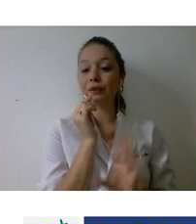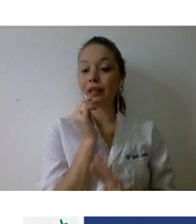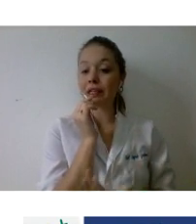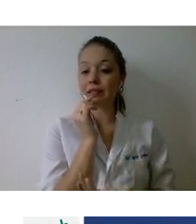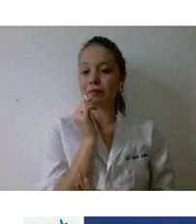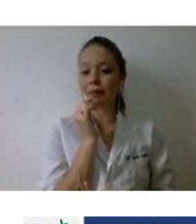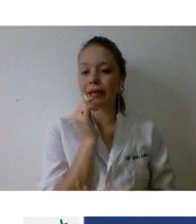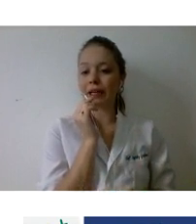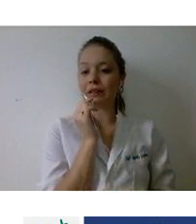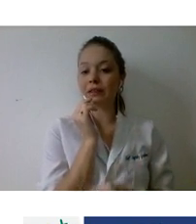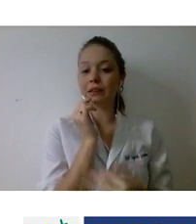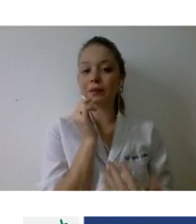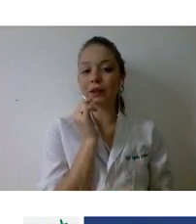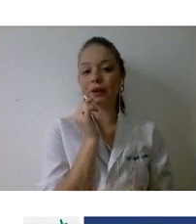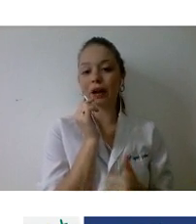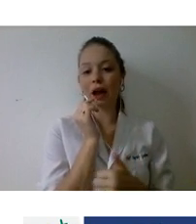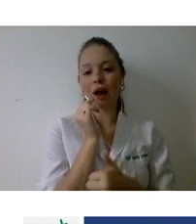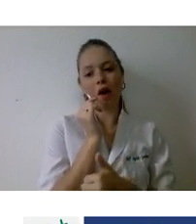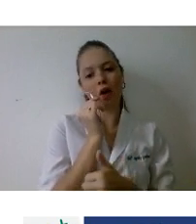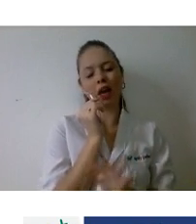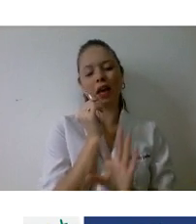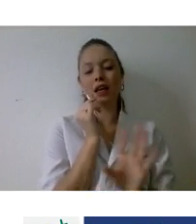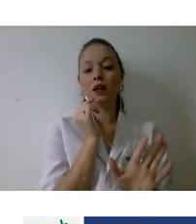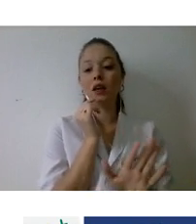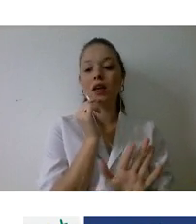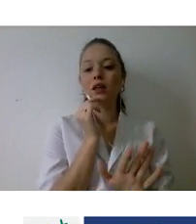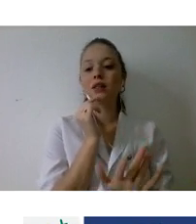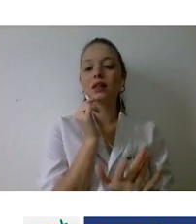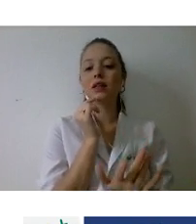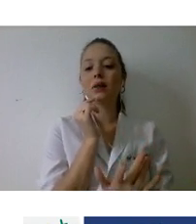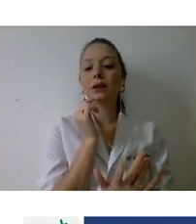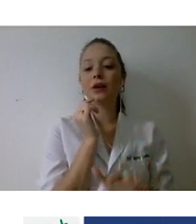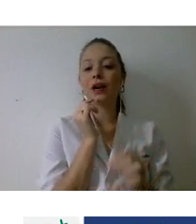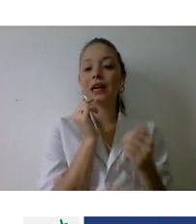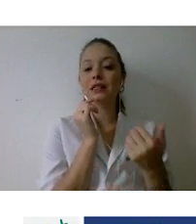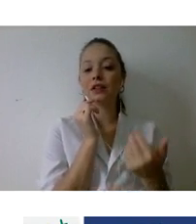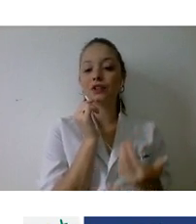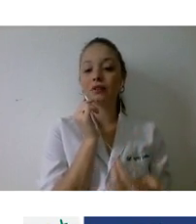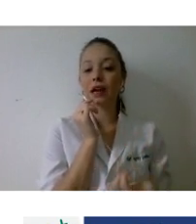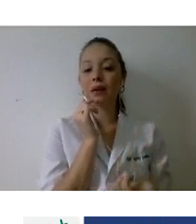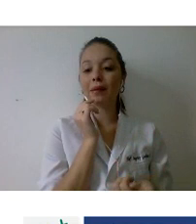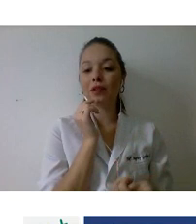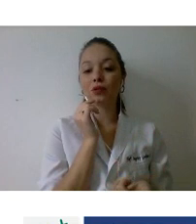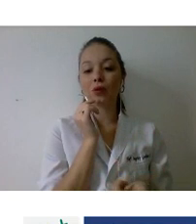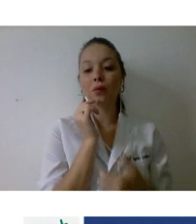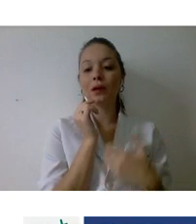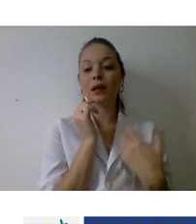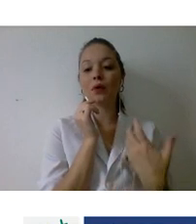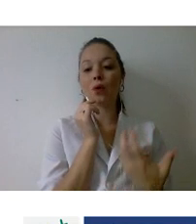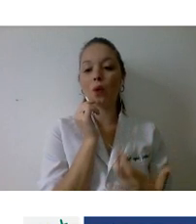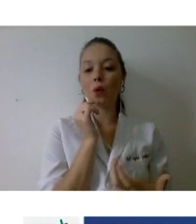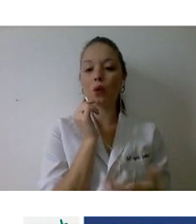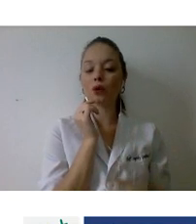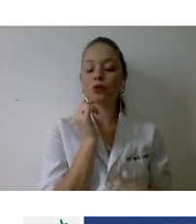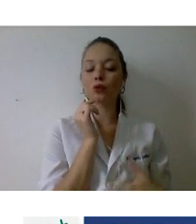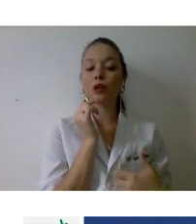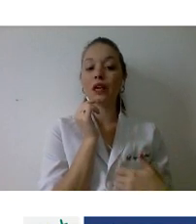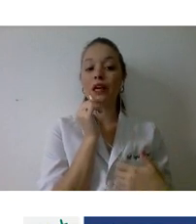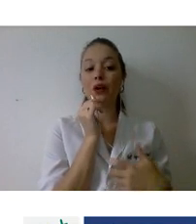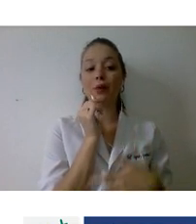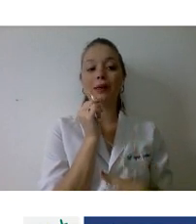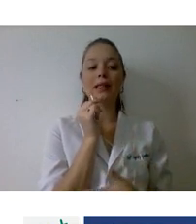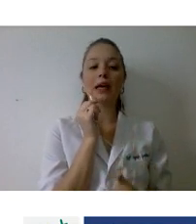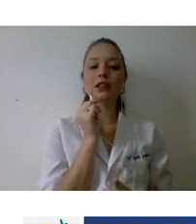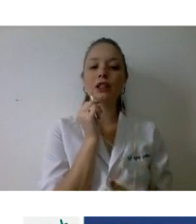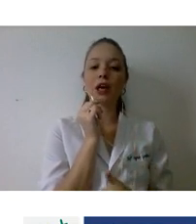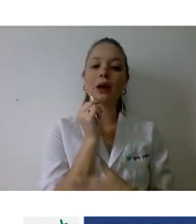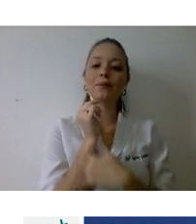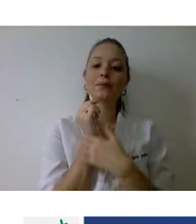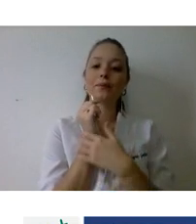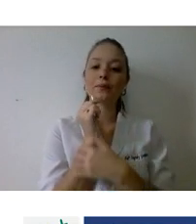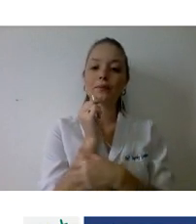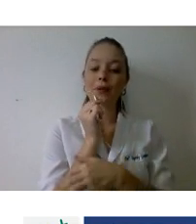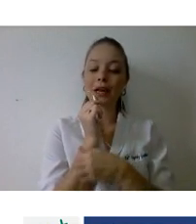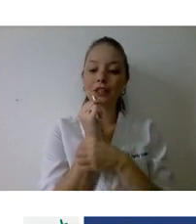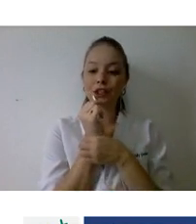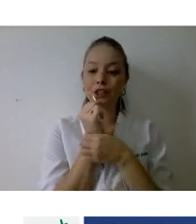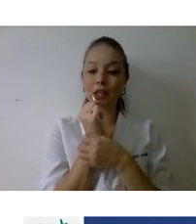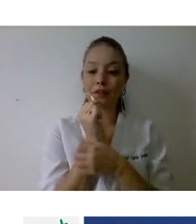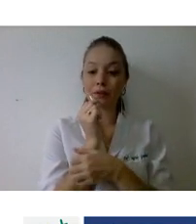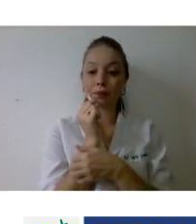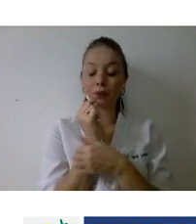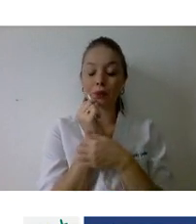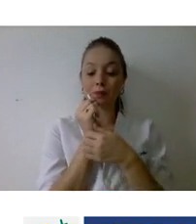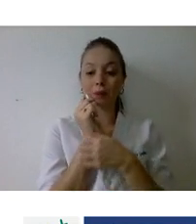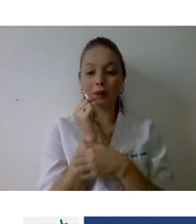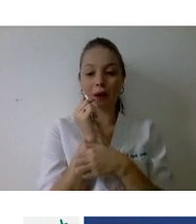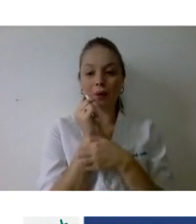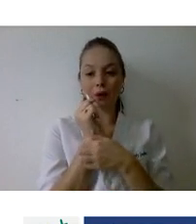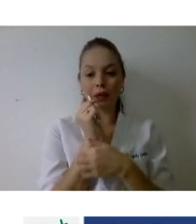coloca gelo e espera. Se melhorar, ok. Se não melhorar, se tiver hematoma, né, ou roxo, e começar a inchar, a